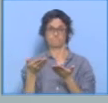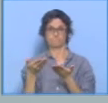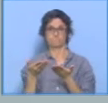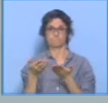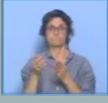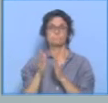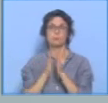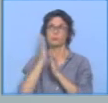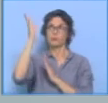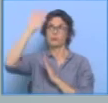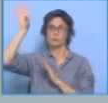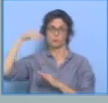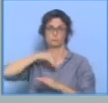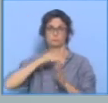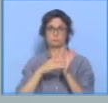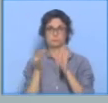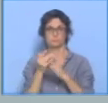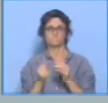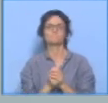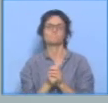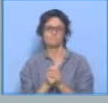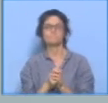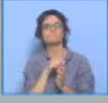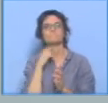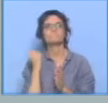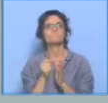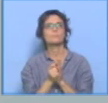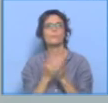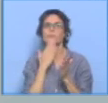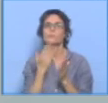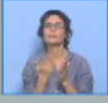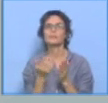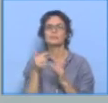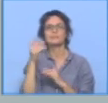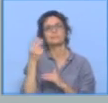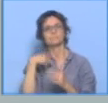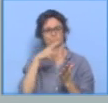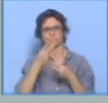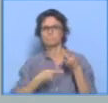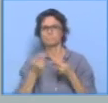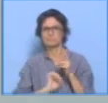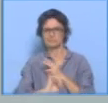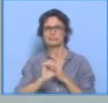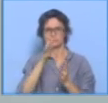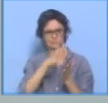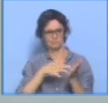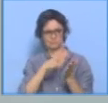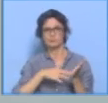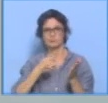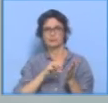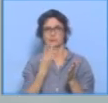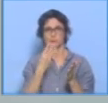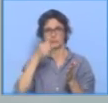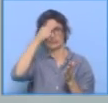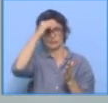de Nazaré. Padre Armindo, agradeço-lhe ter analisado os 3 textos que são lidos nas missas deste domingo, aqui neste programa, com